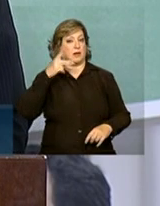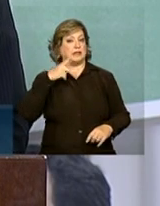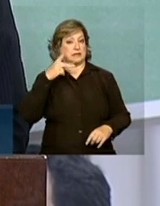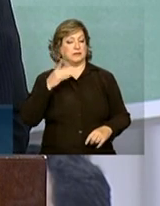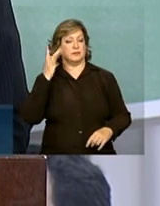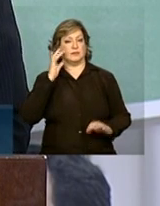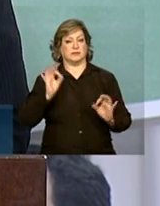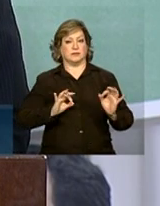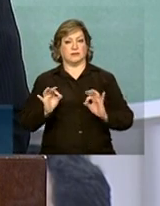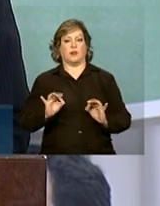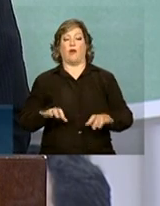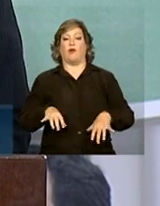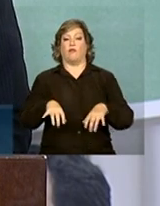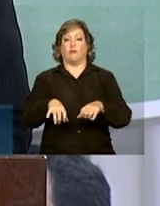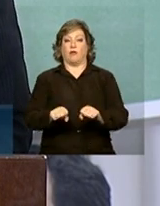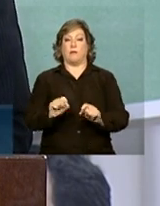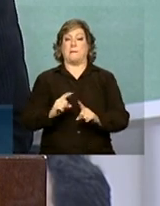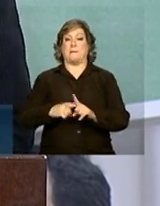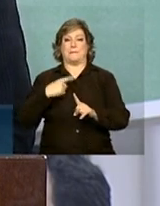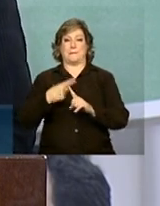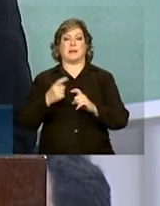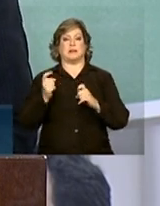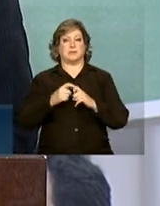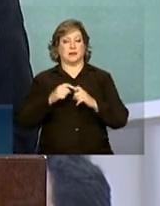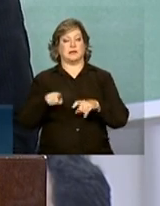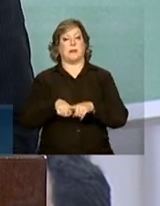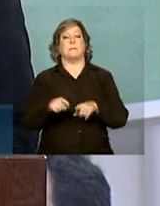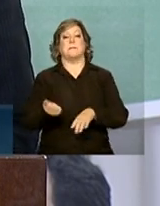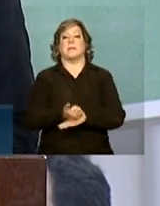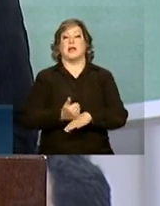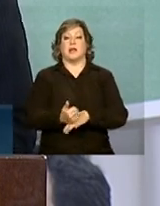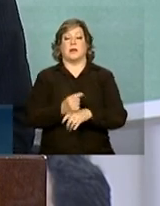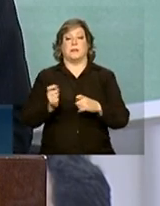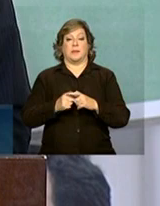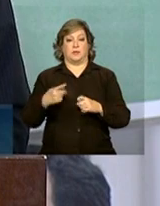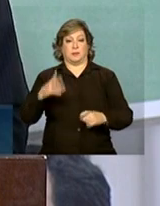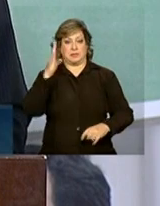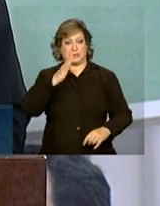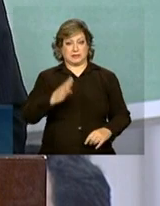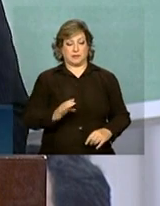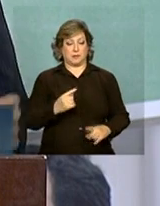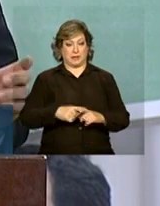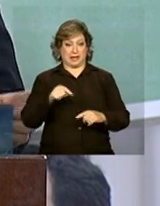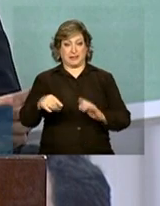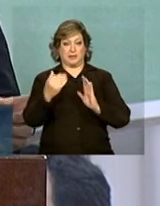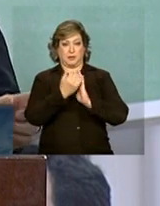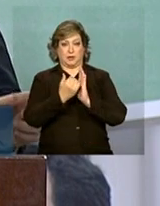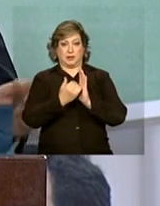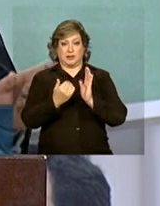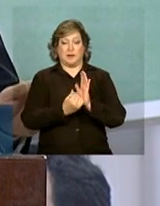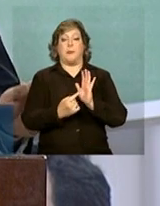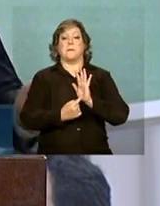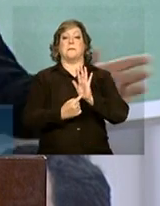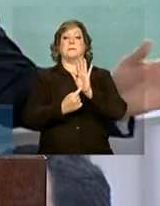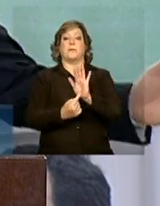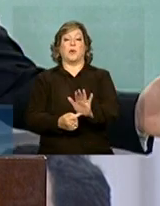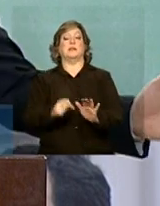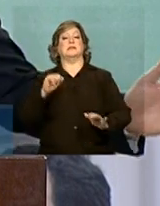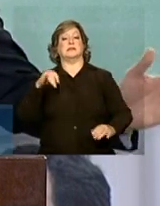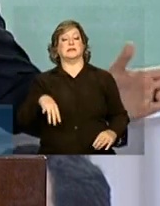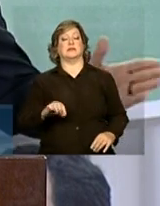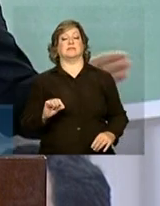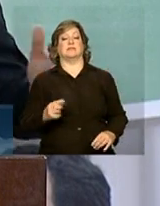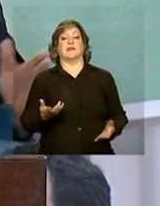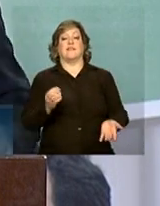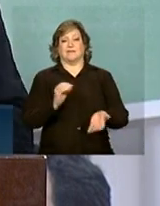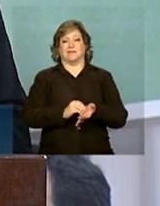a formação de mais médicos e melhores médicos no Brasil. Porque esse programa expressa, sim, uma deficiência